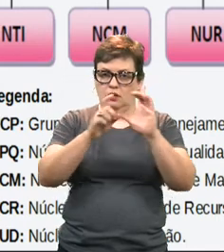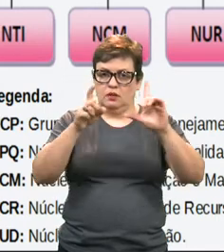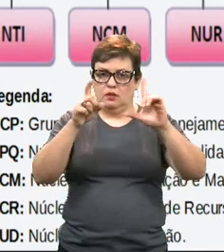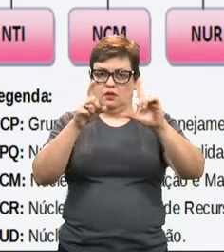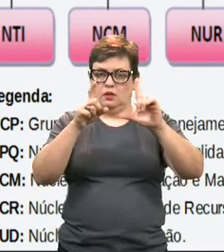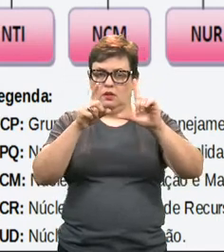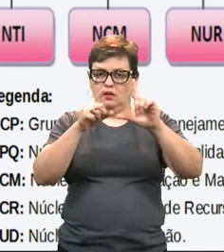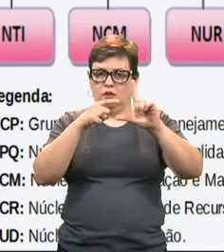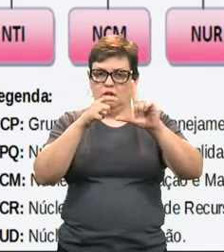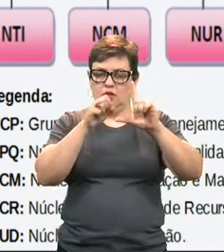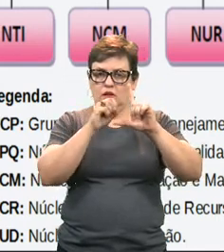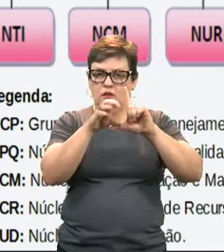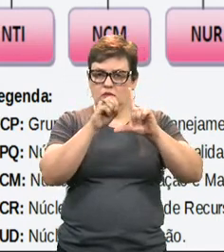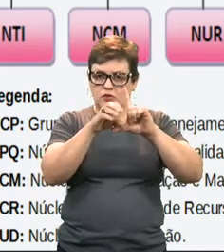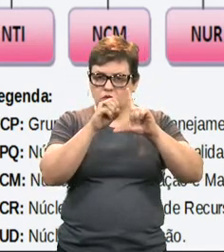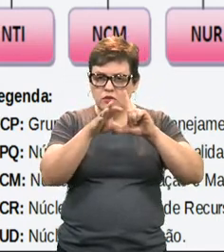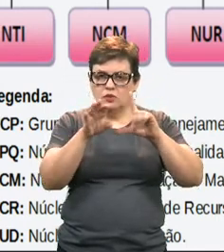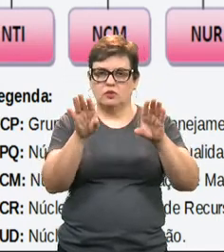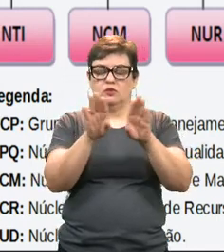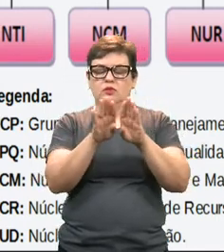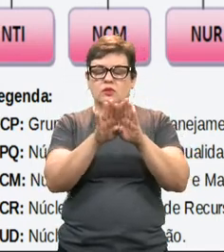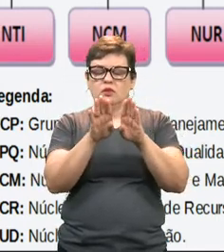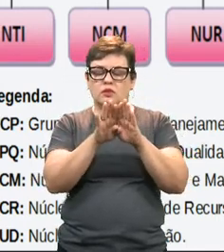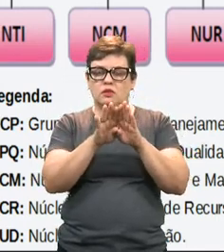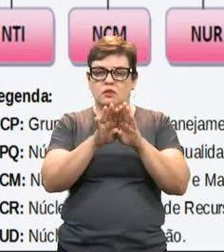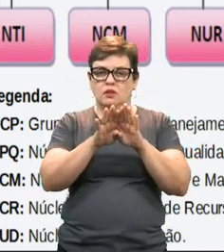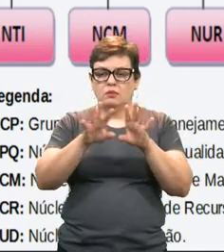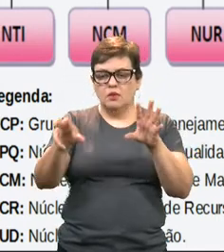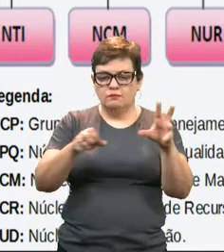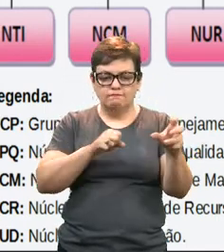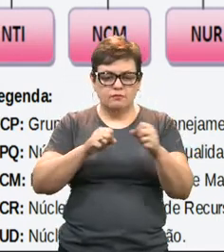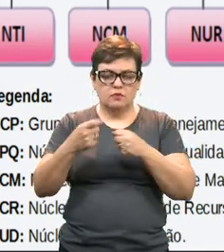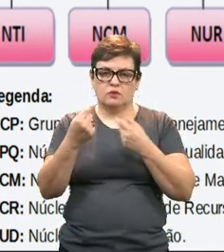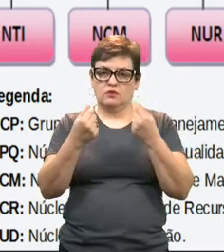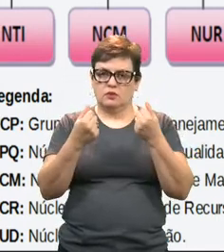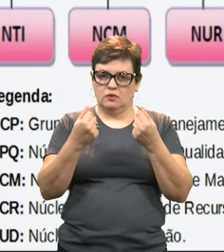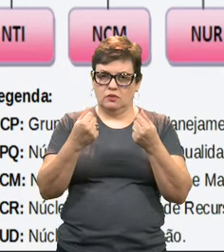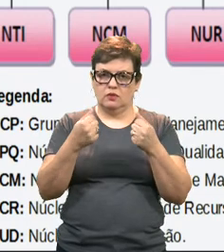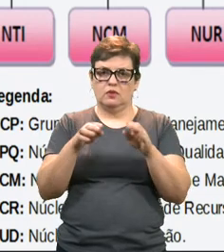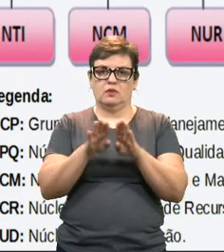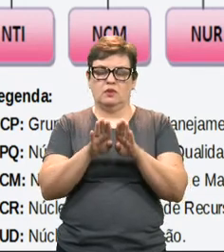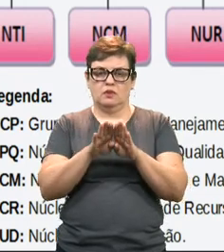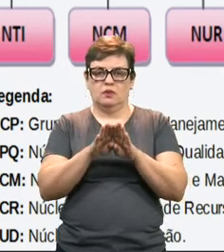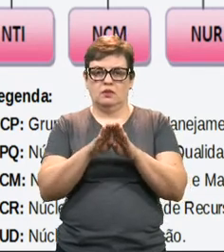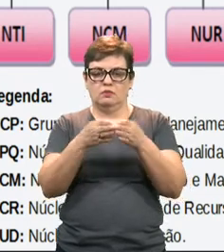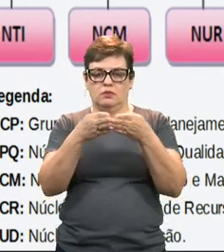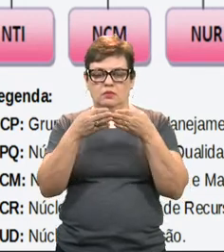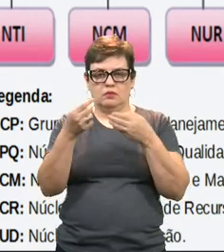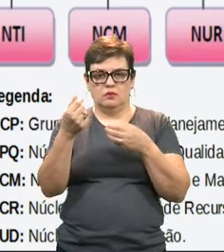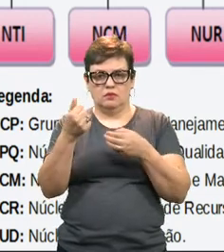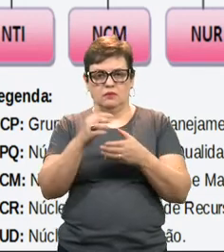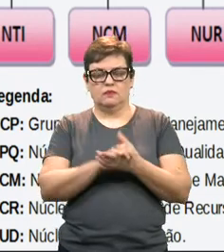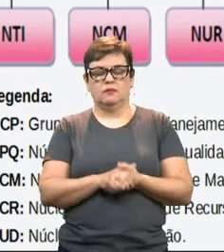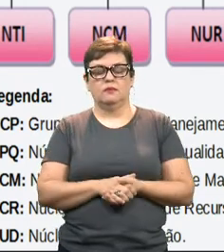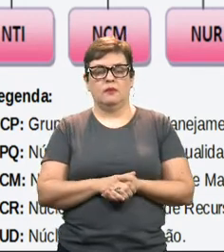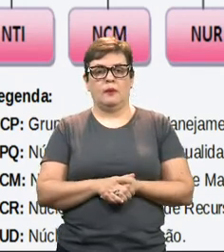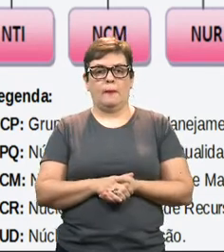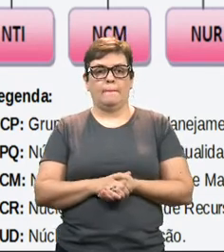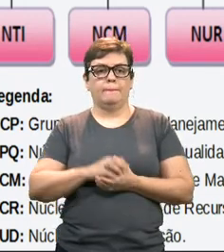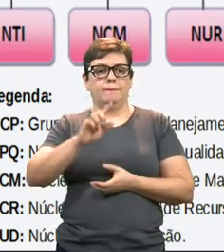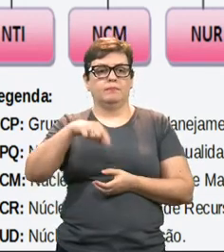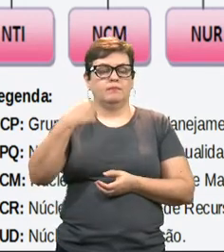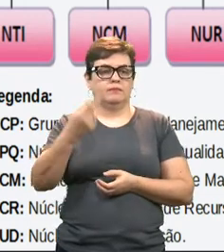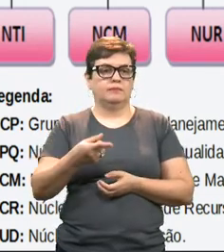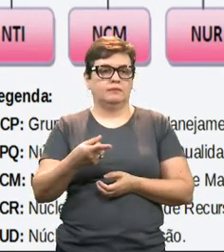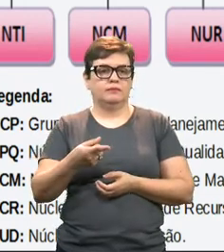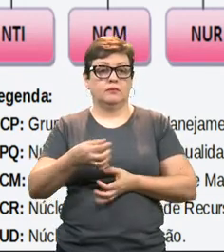um núcleo de captação de recursos, um núcleo de financiamento. Depois, em seguida,